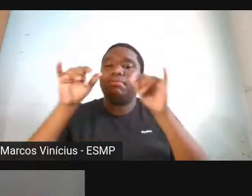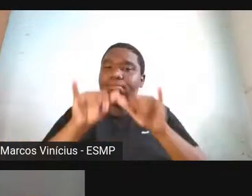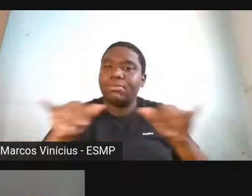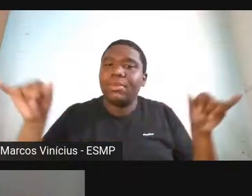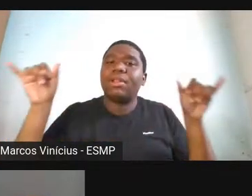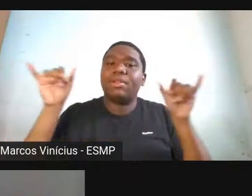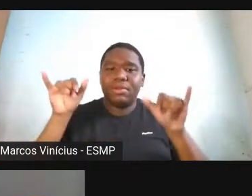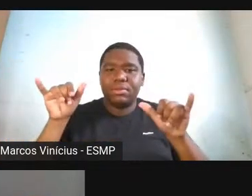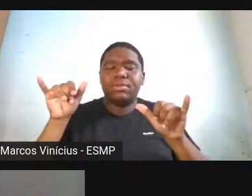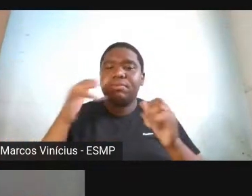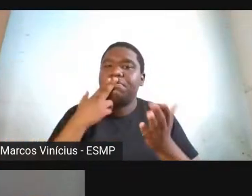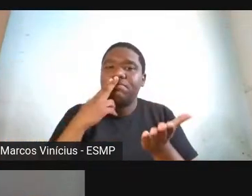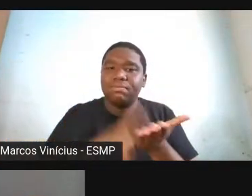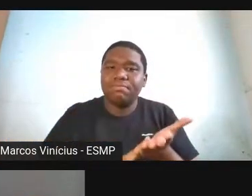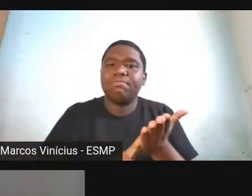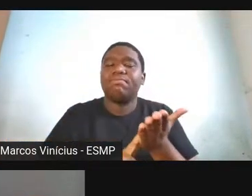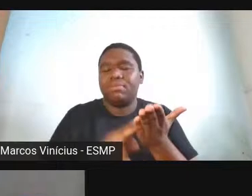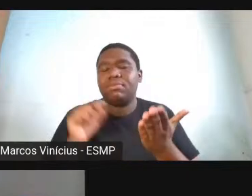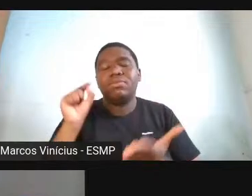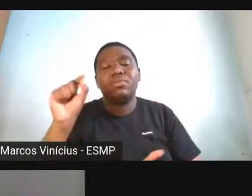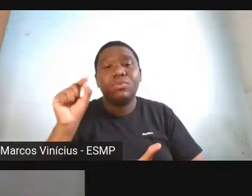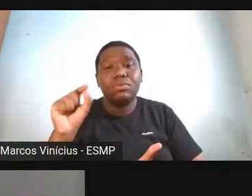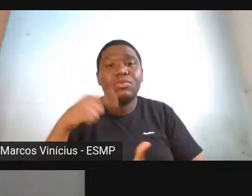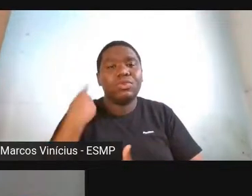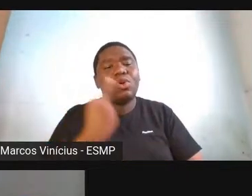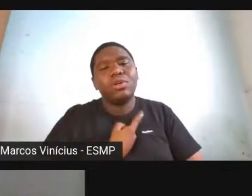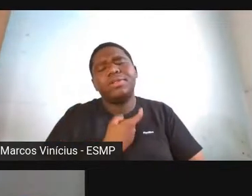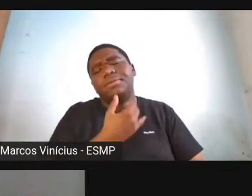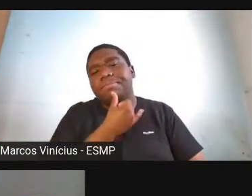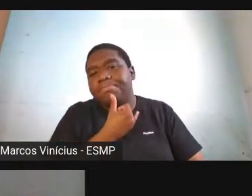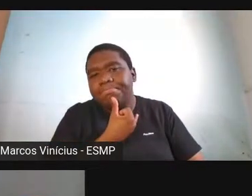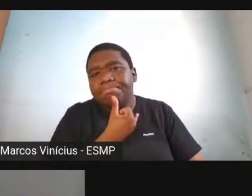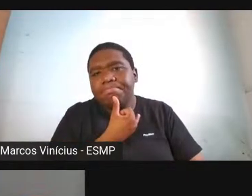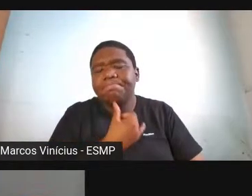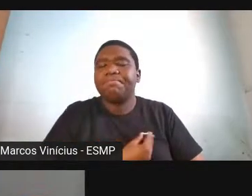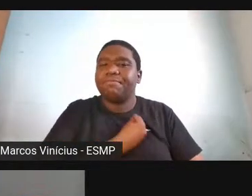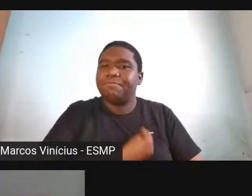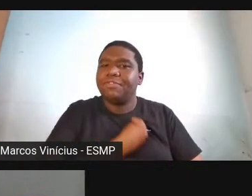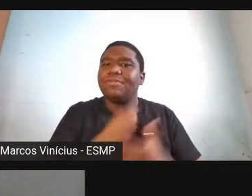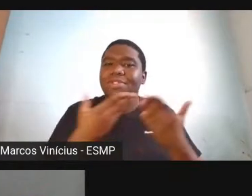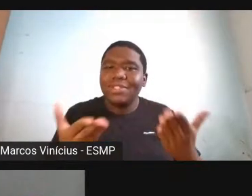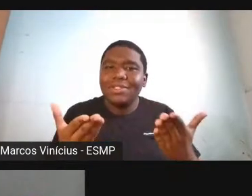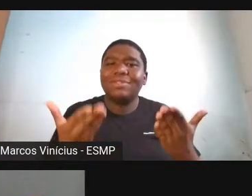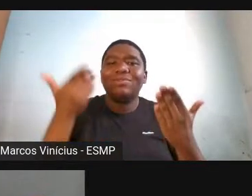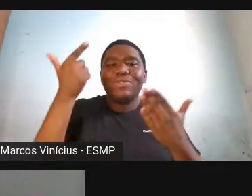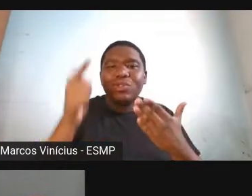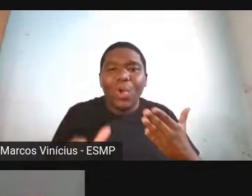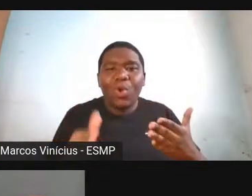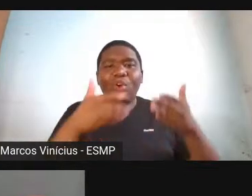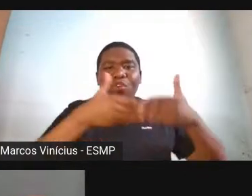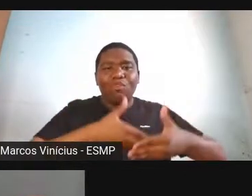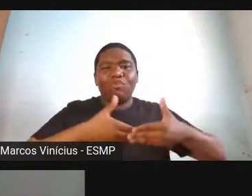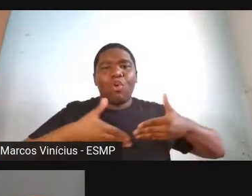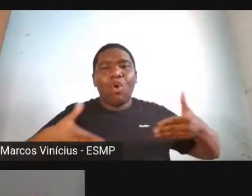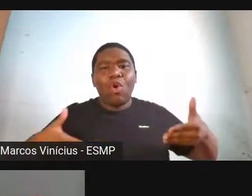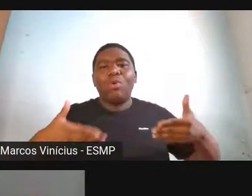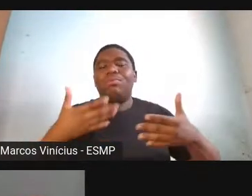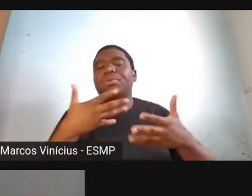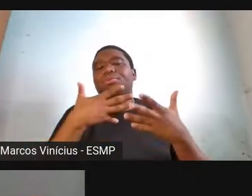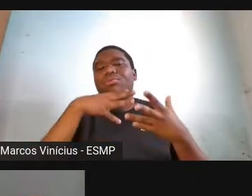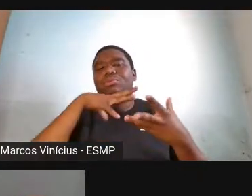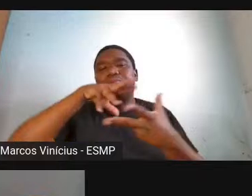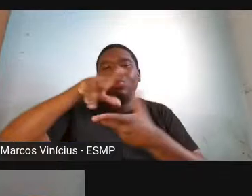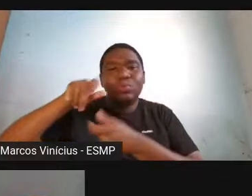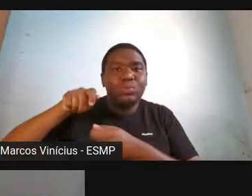lamentavelmente, a gente convive com o flagelo da fome. Da fome no mundo, da